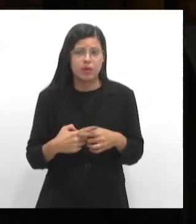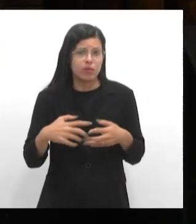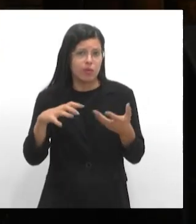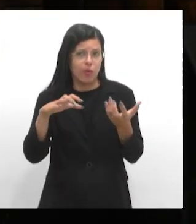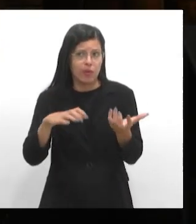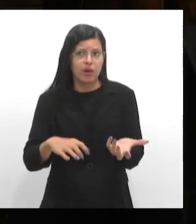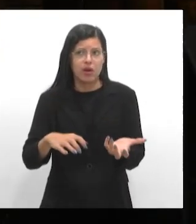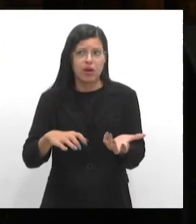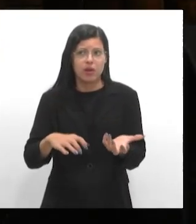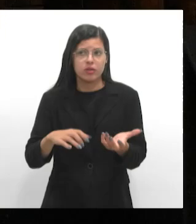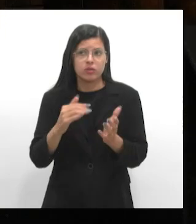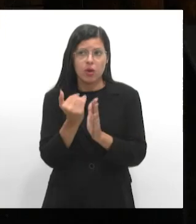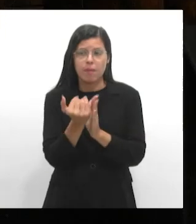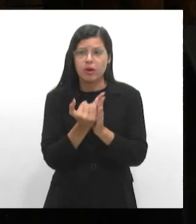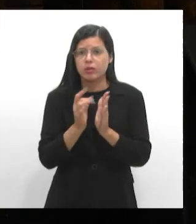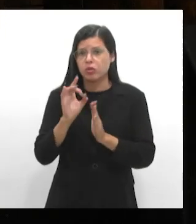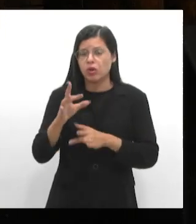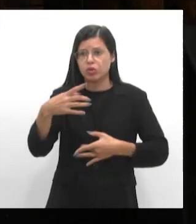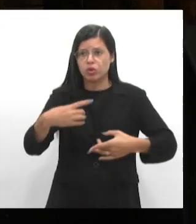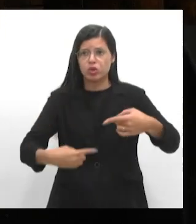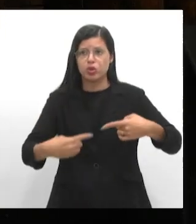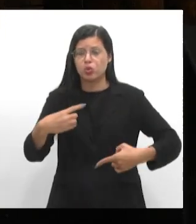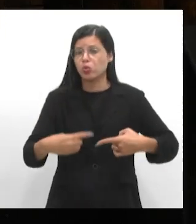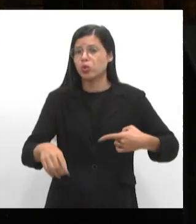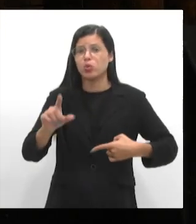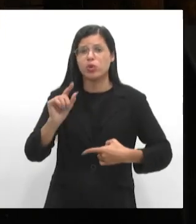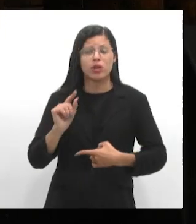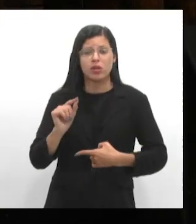amarrada e só se discute o quê?